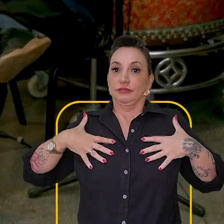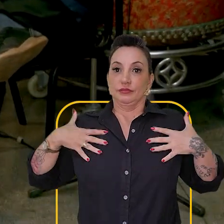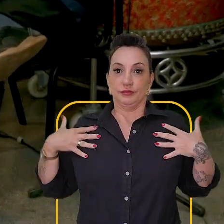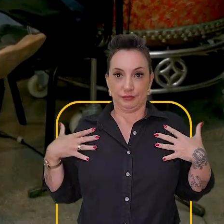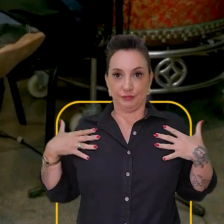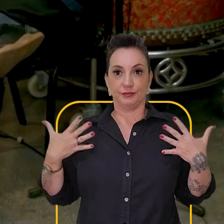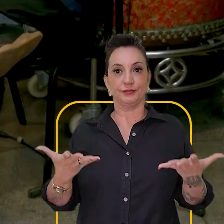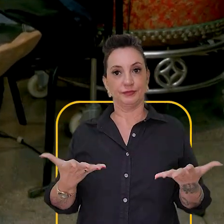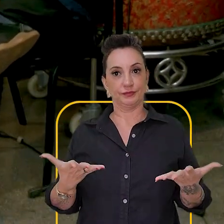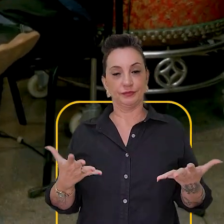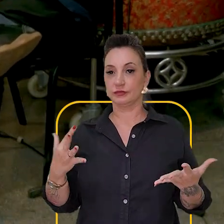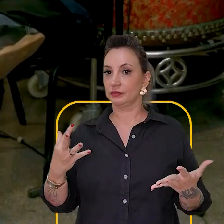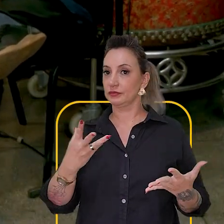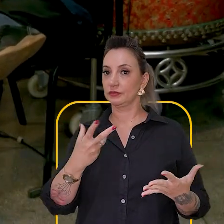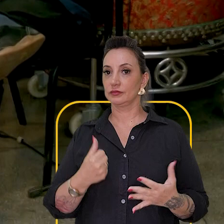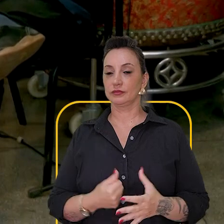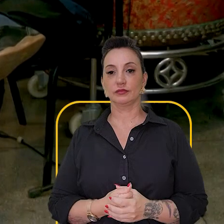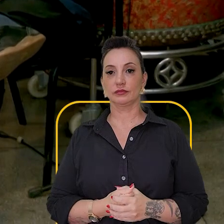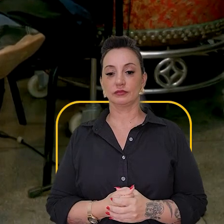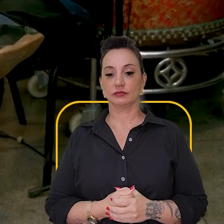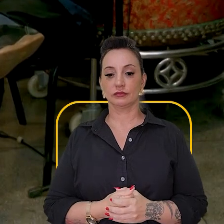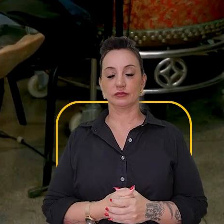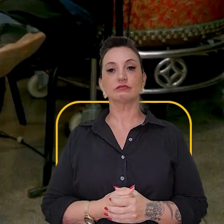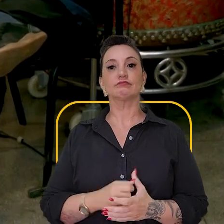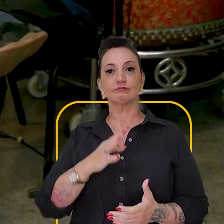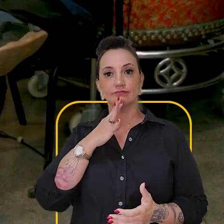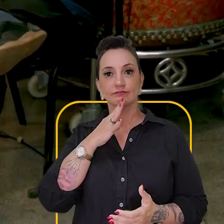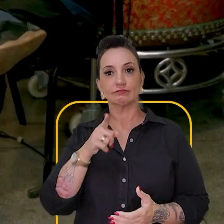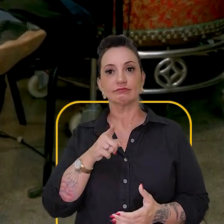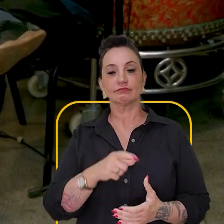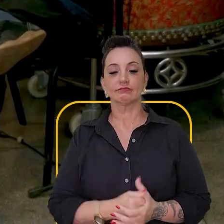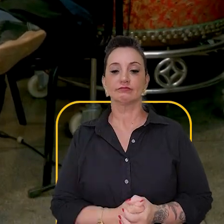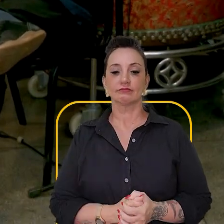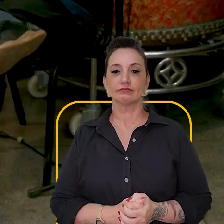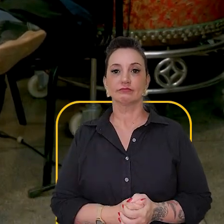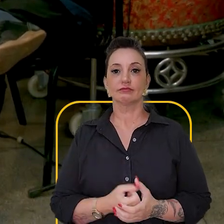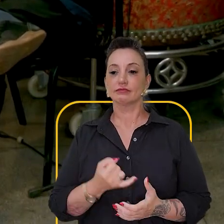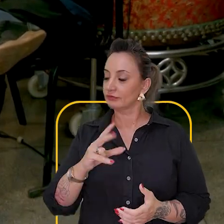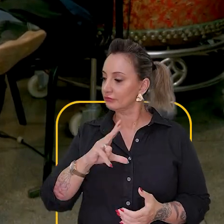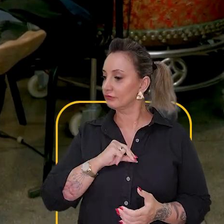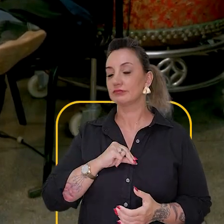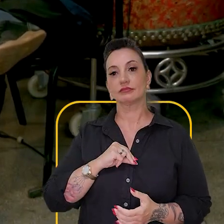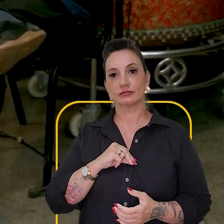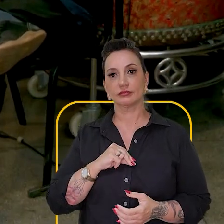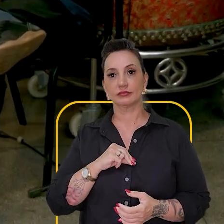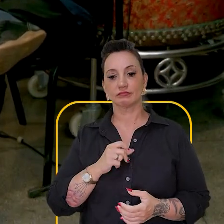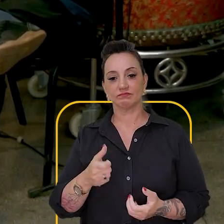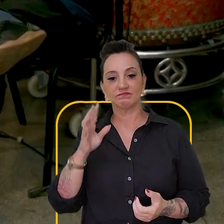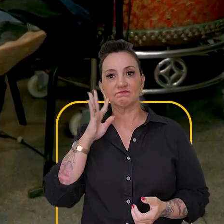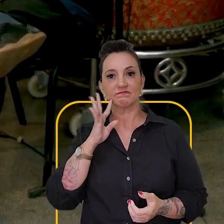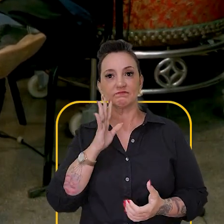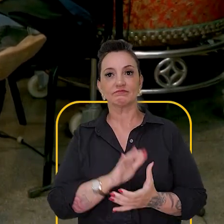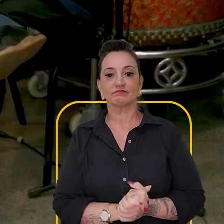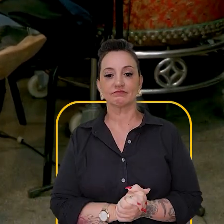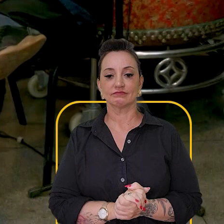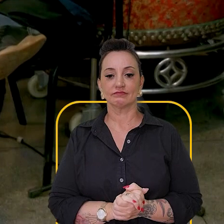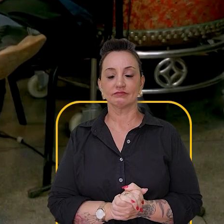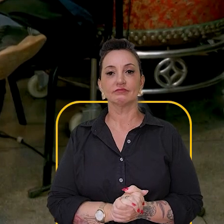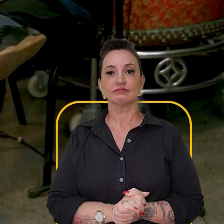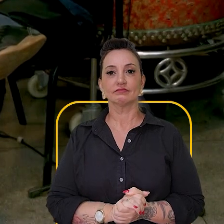né enche o coração isso é maravilhoso pô é um reconhecimento você fala vida é